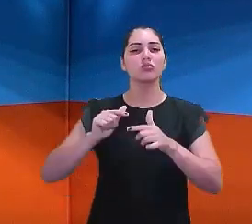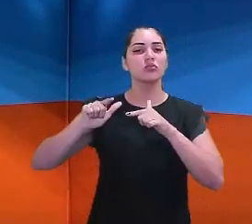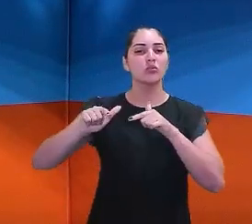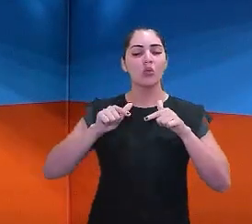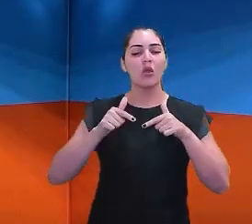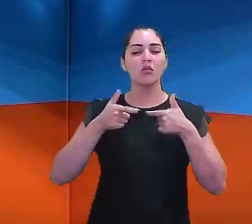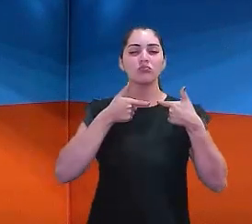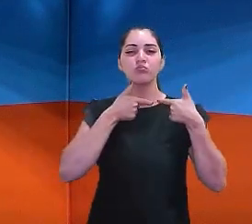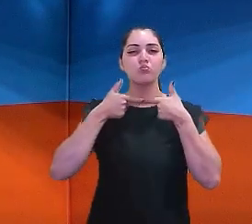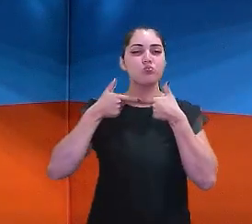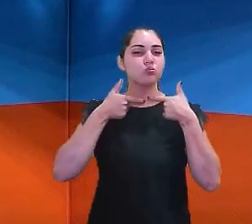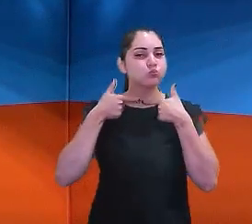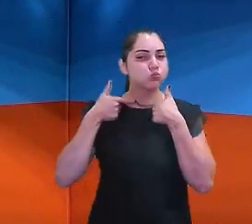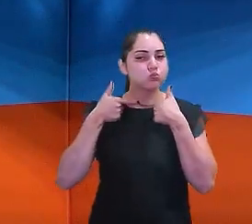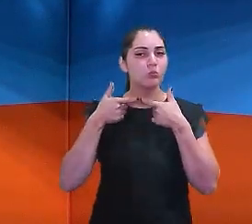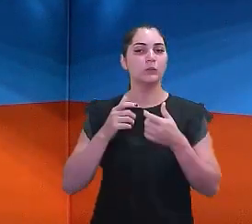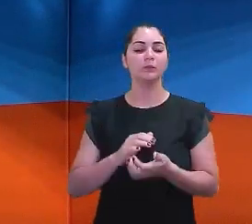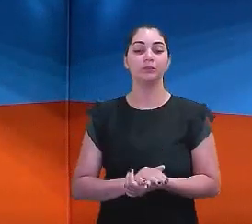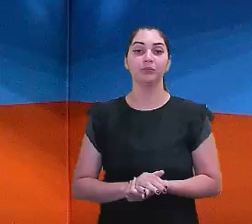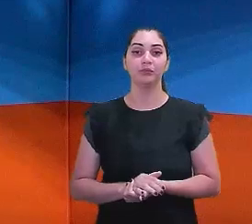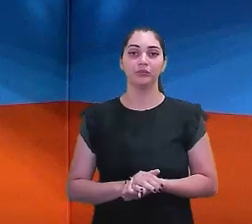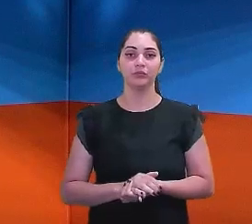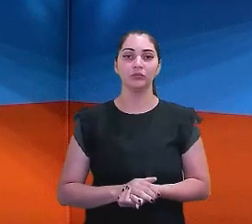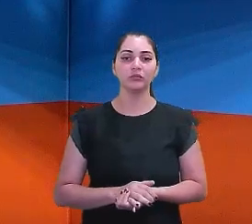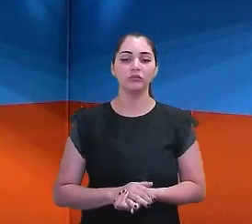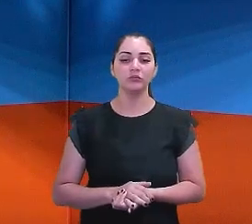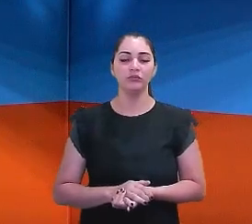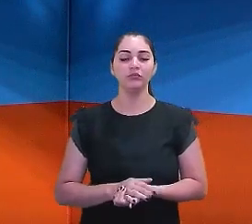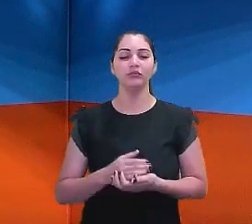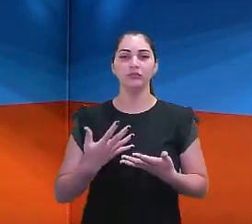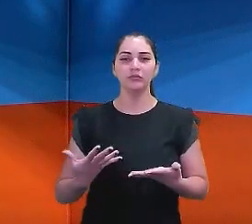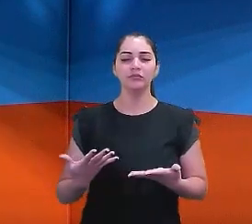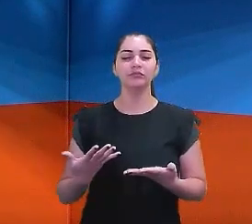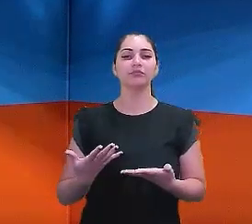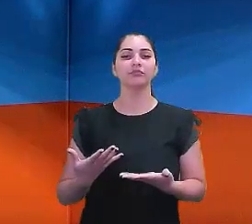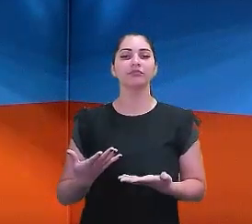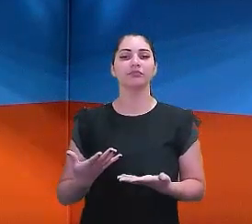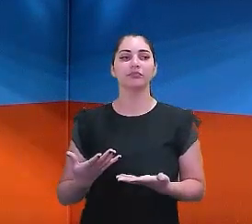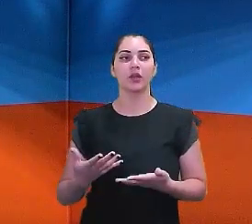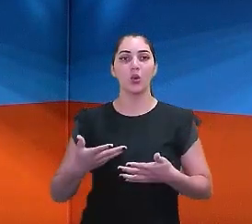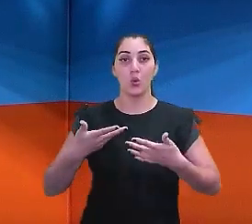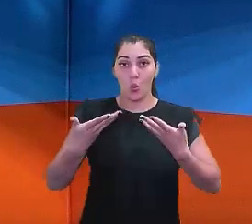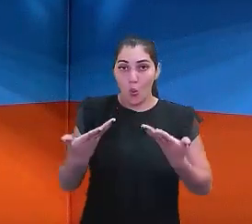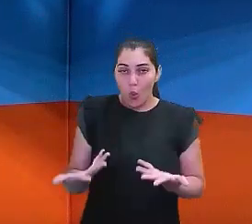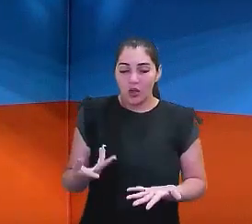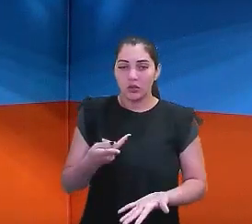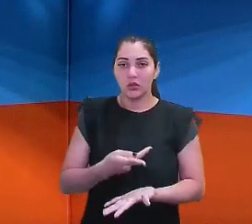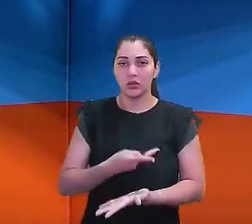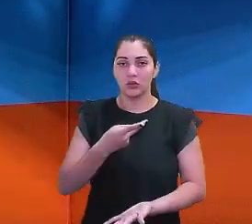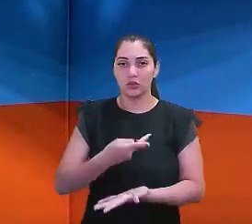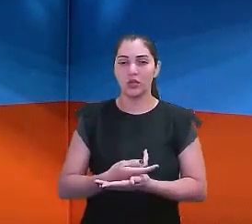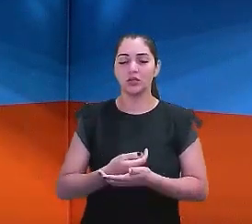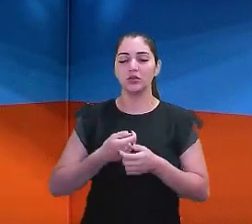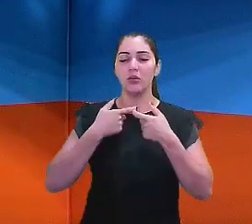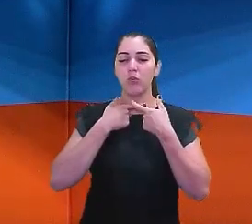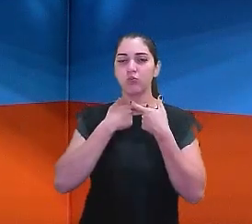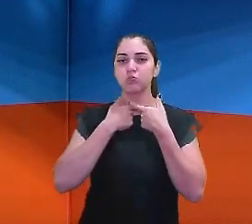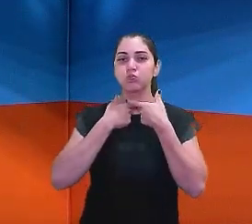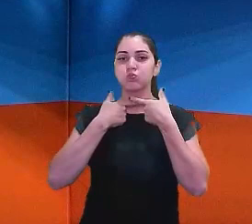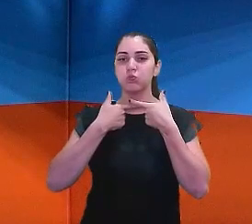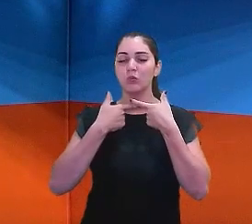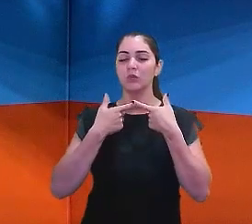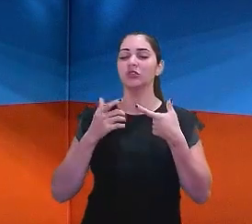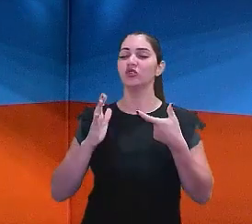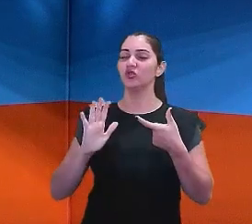endêmico, pode acontecer em alguns lugares, tá? Mas aí no caso, quando acontece o bócio endêmico, é bom a gente ressaltar